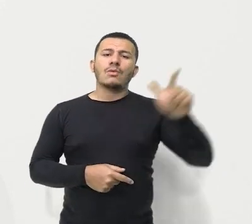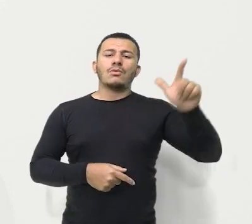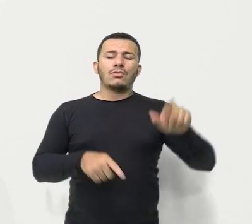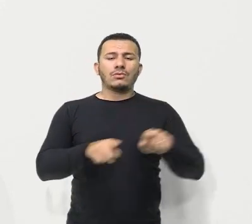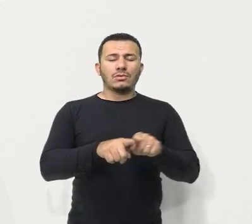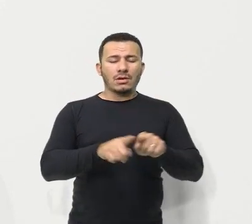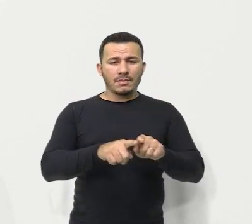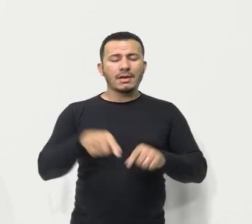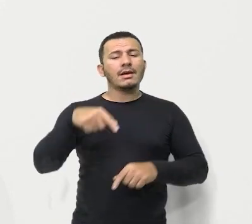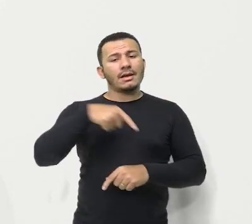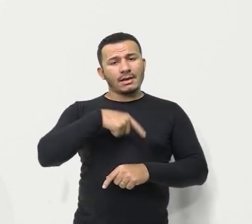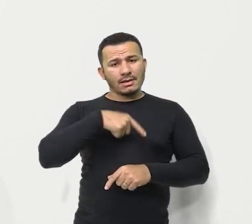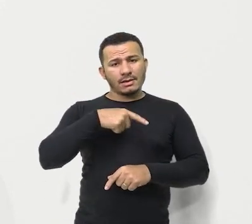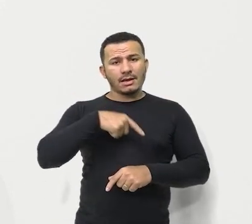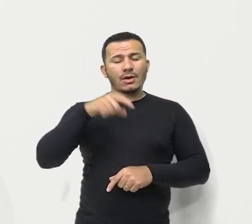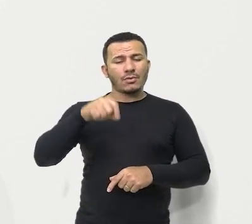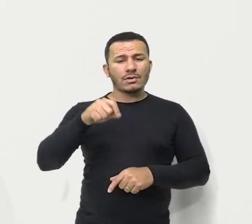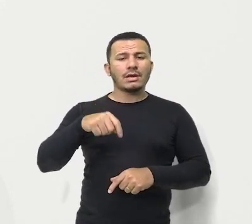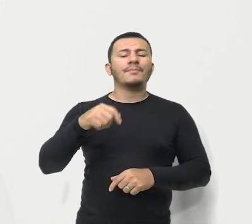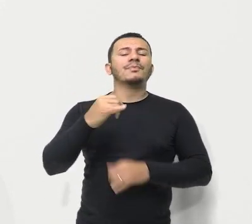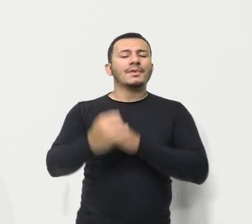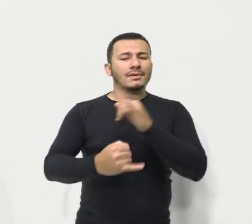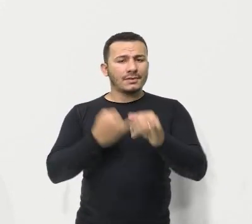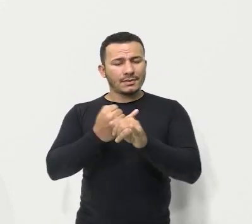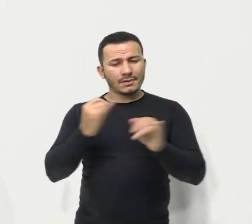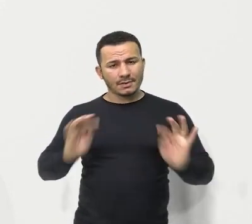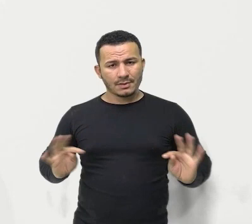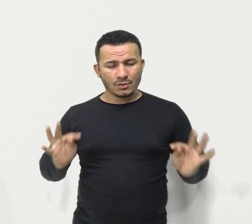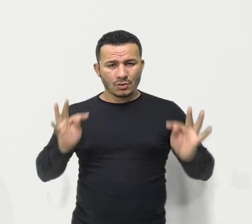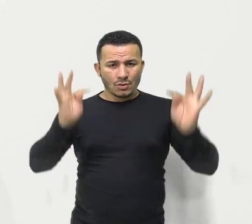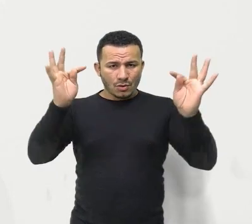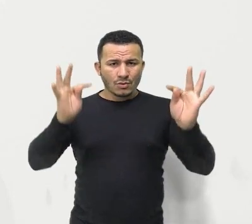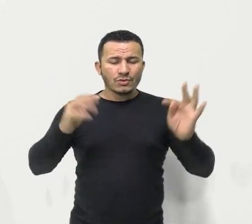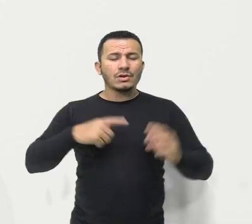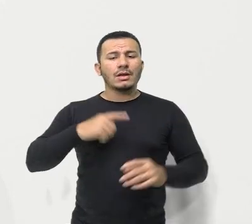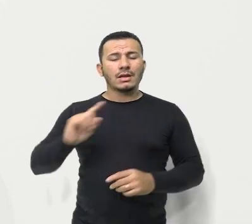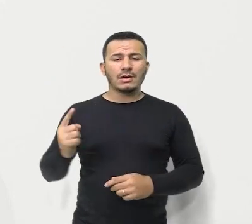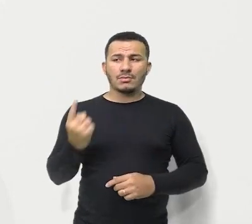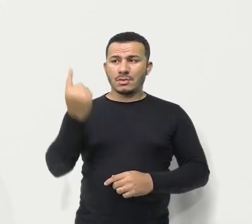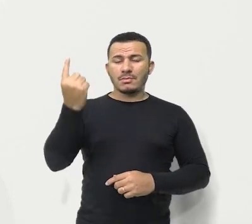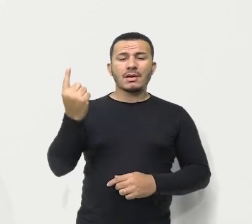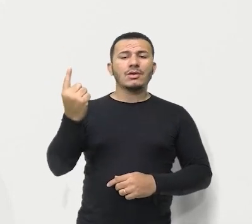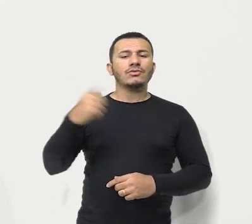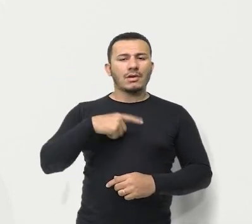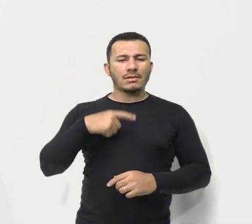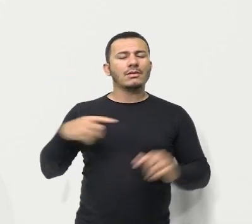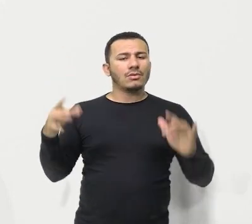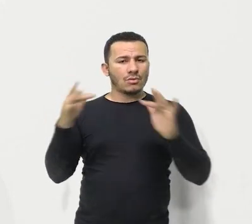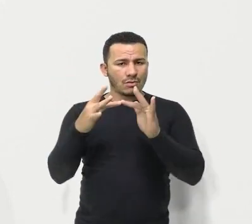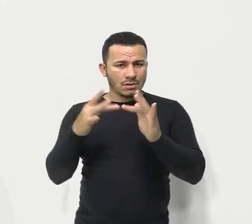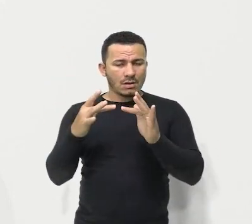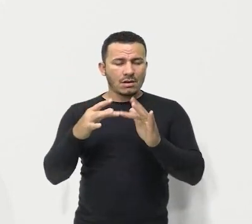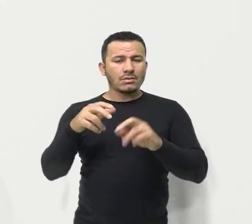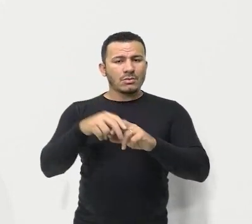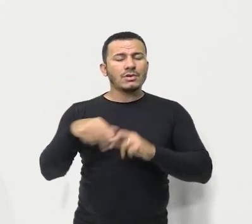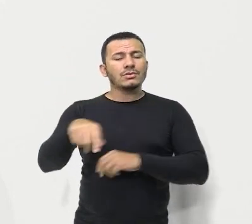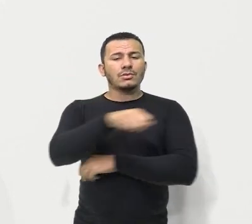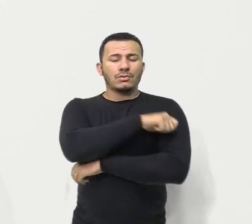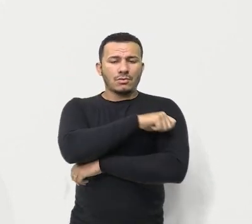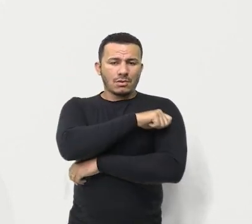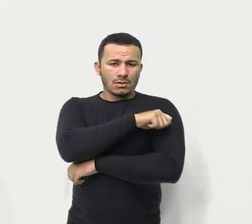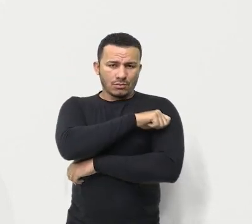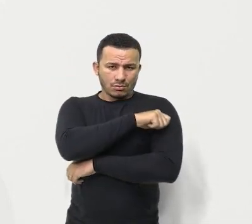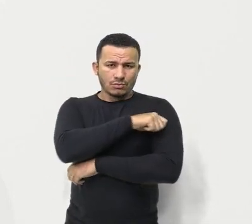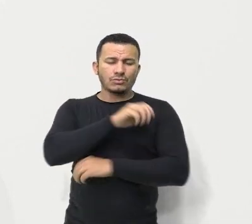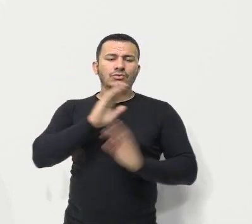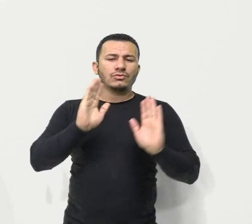ensino mediado por tecnologia é o ambiente primeiro onde esse texto está circulando, já que vocês, nossos alunos do 7º